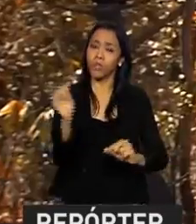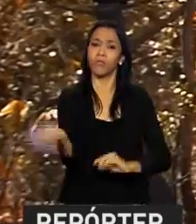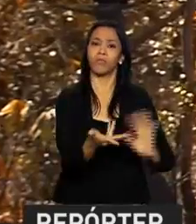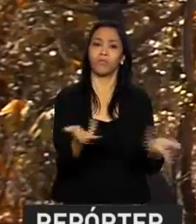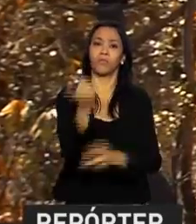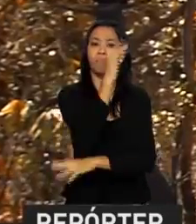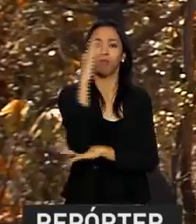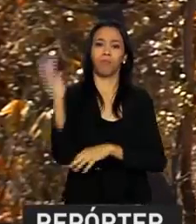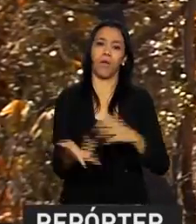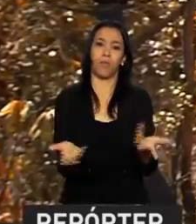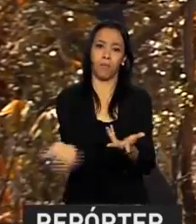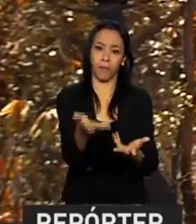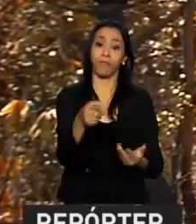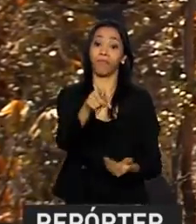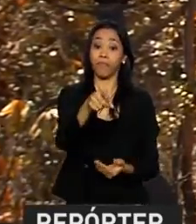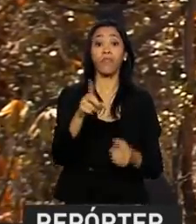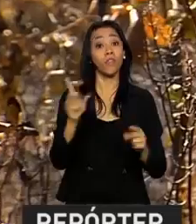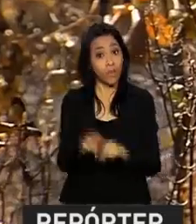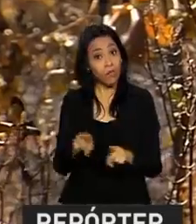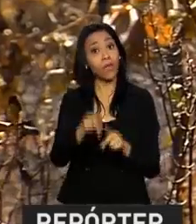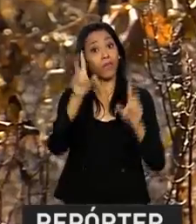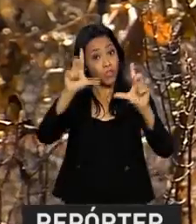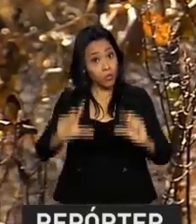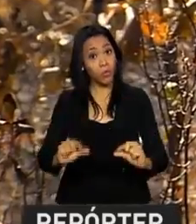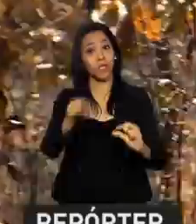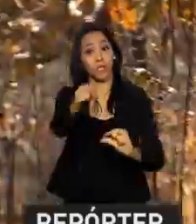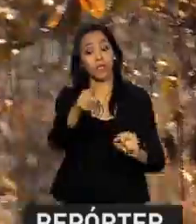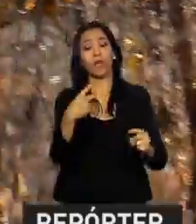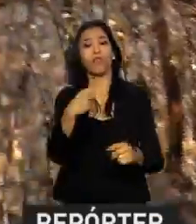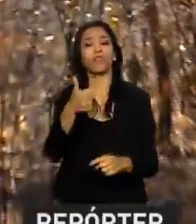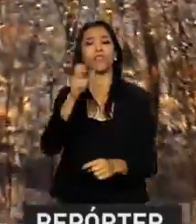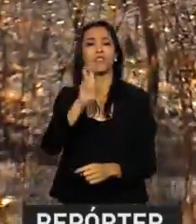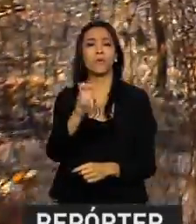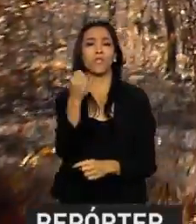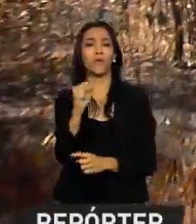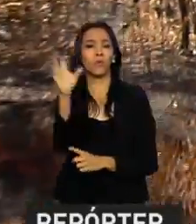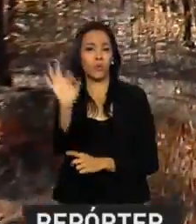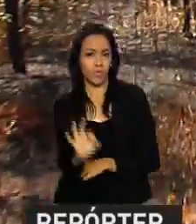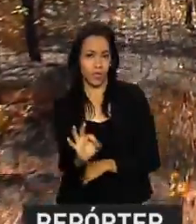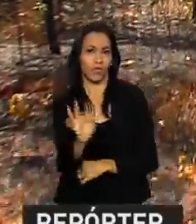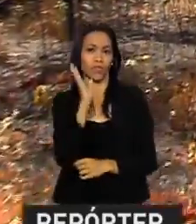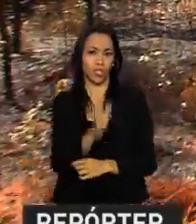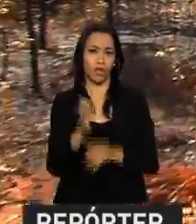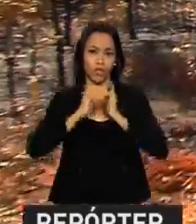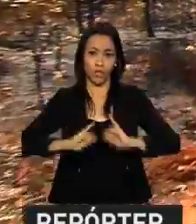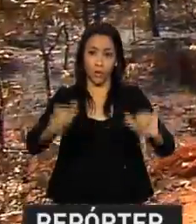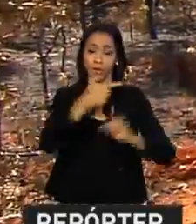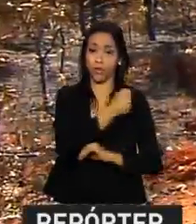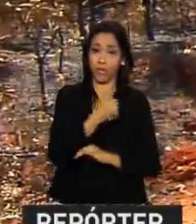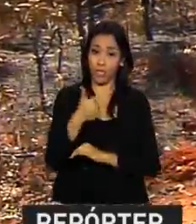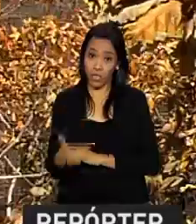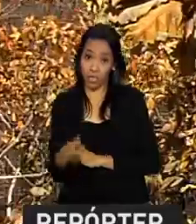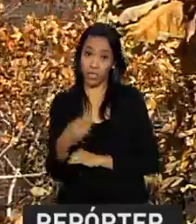E o desmatamento também vem caindo no Cerrado. A redução foi de 58% entre a média registrada de 2003